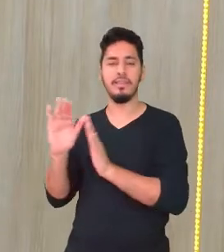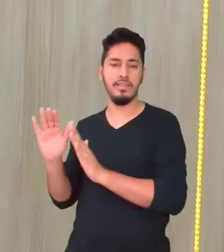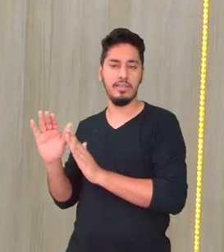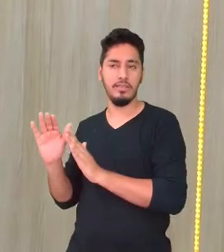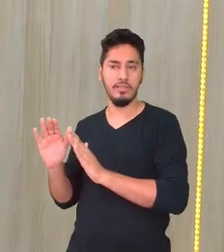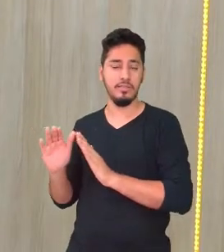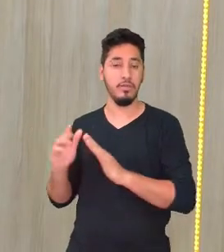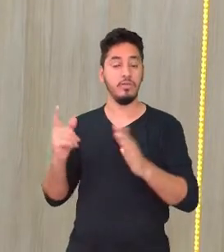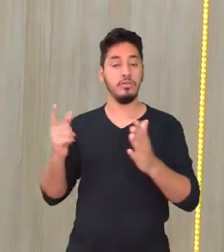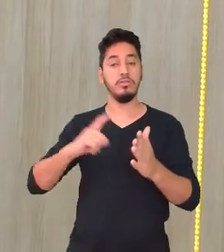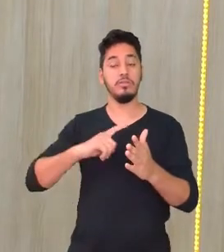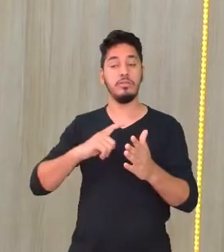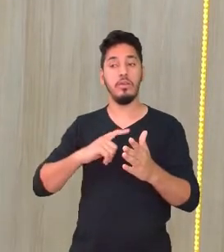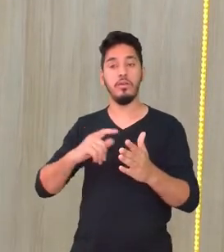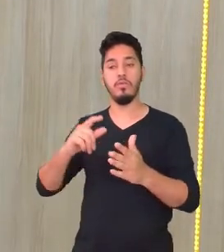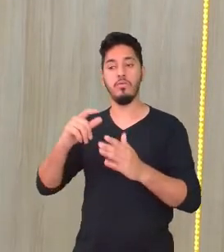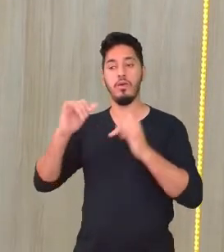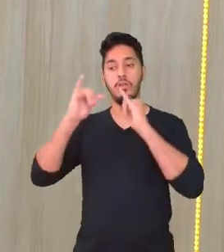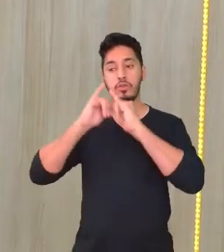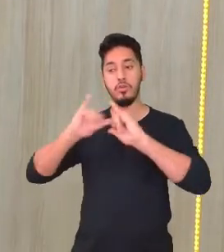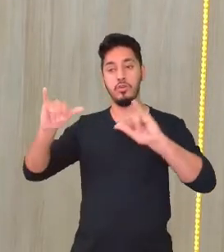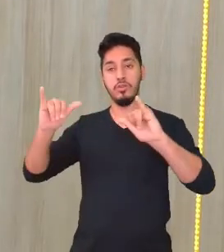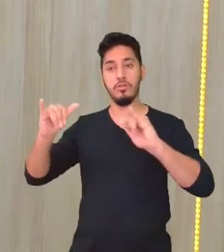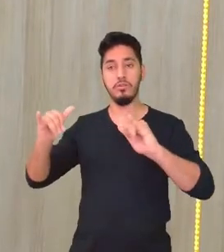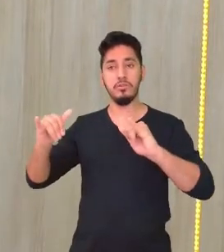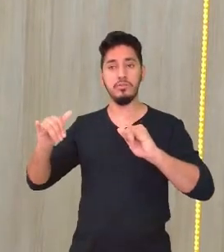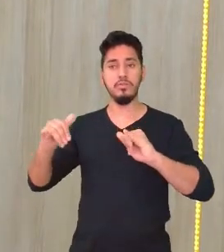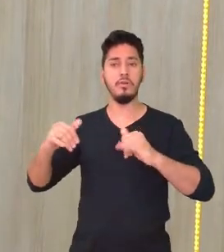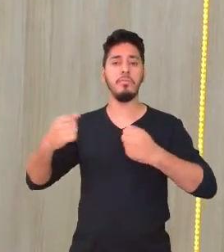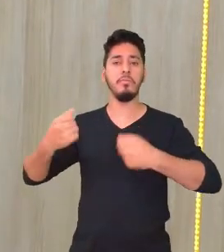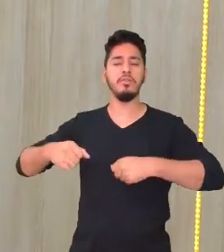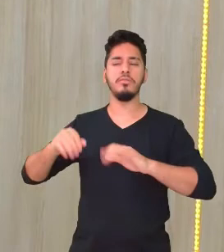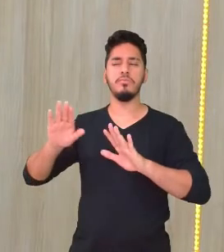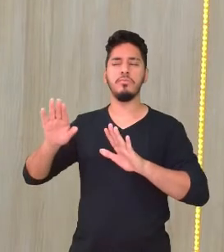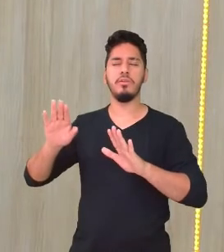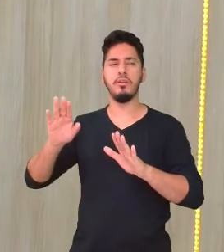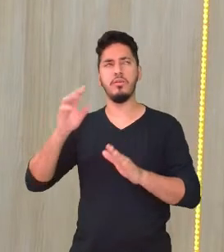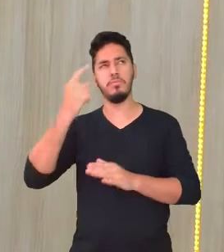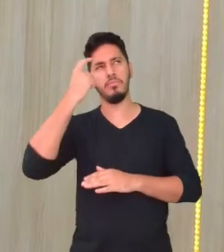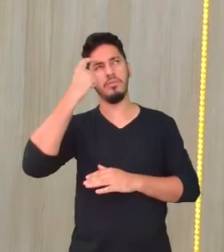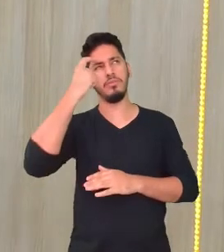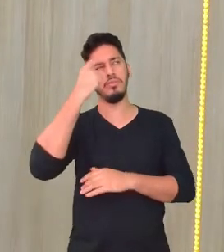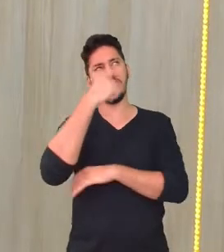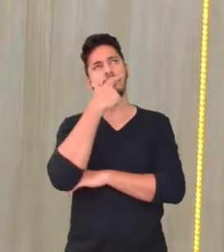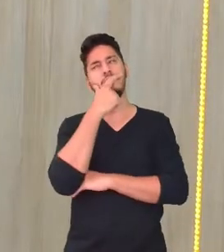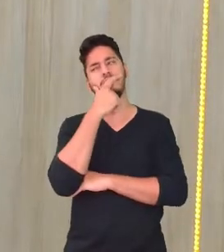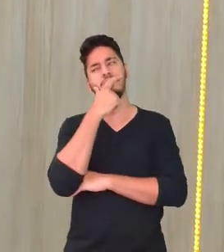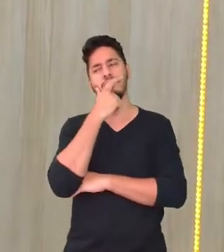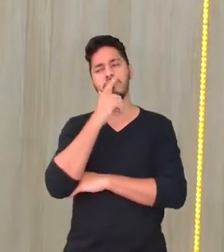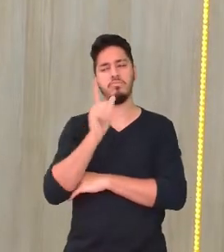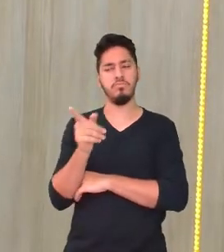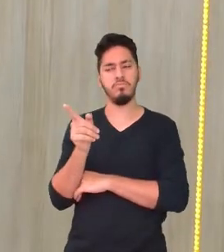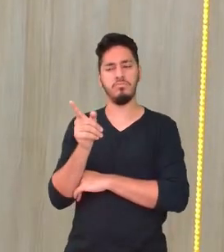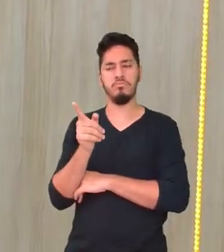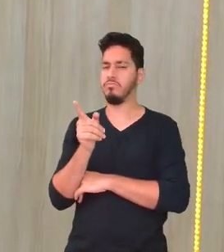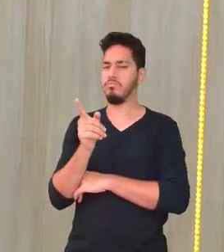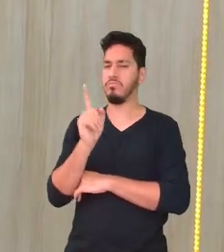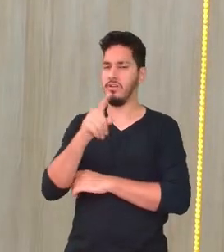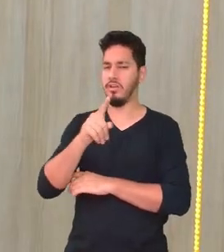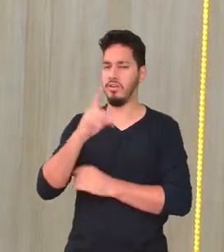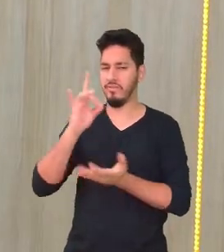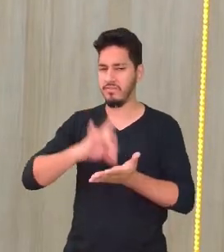Quando a gente recebe uma notícia, a gente tem que perguntar se essas notícias de fato, né,